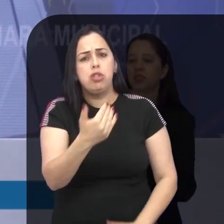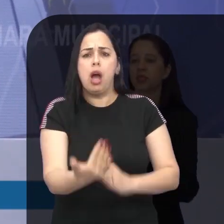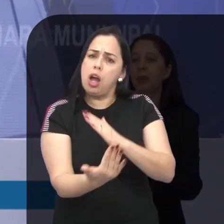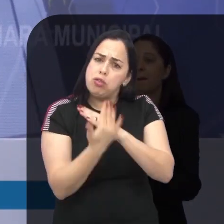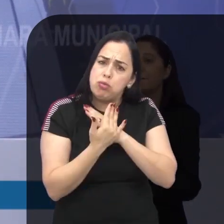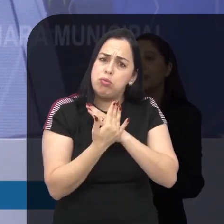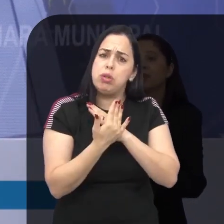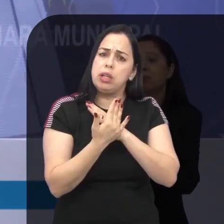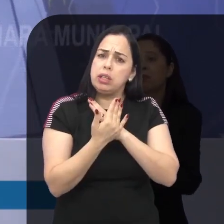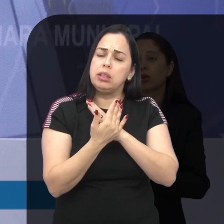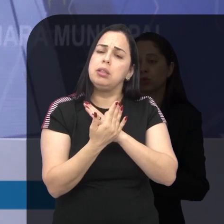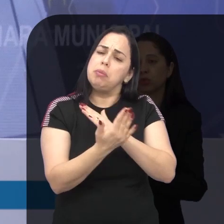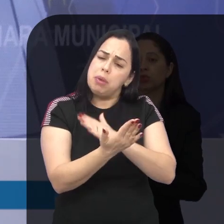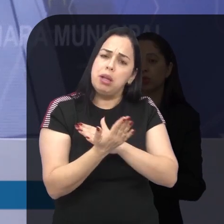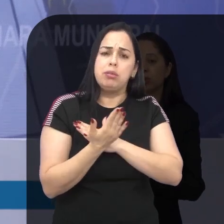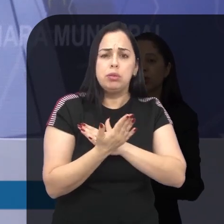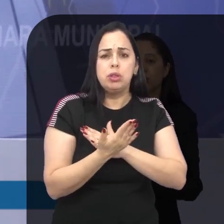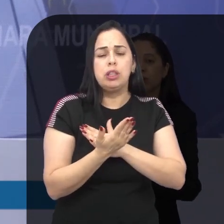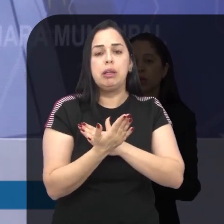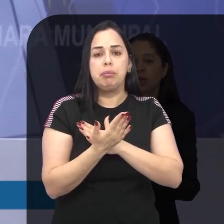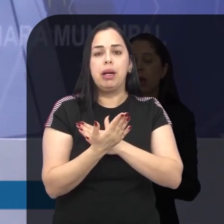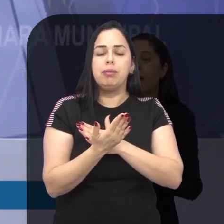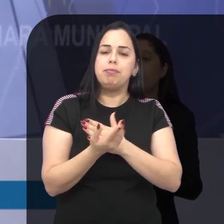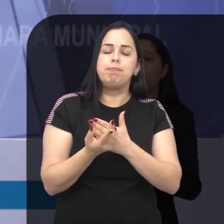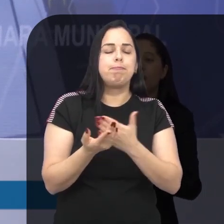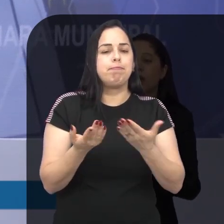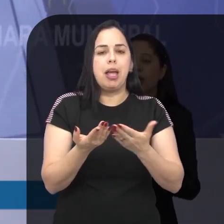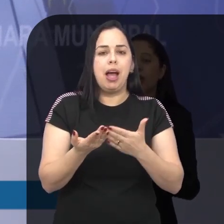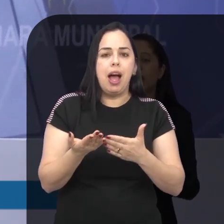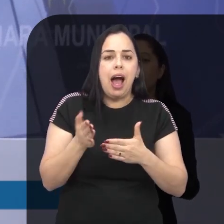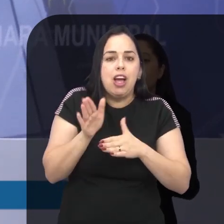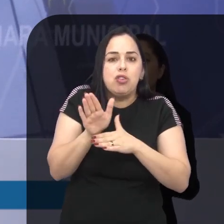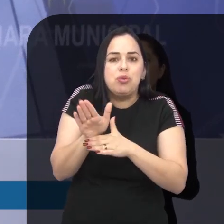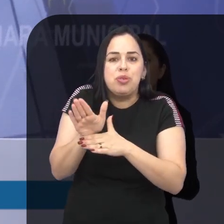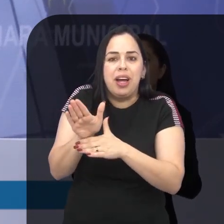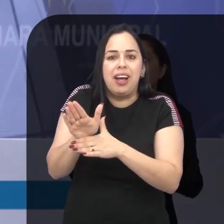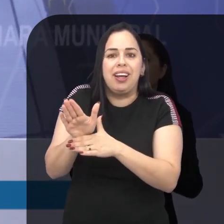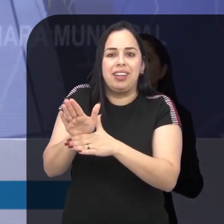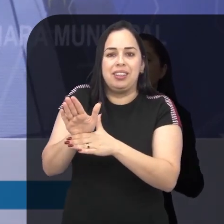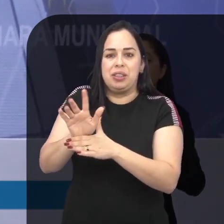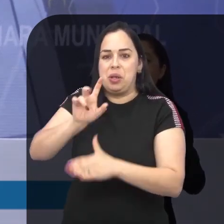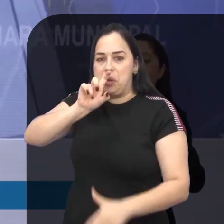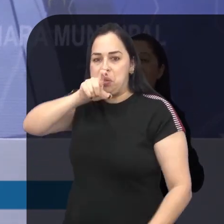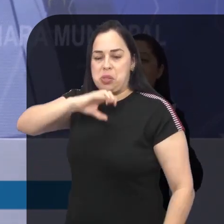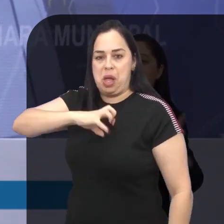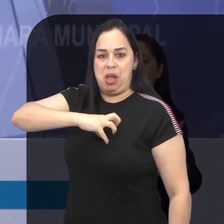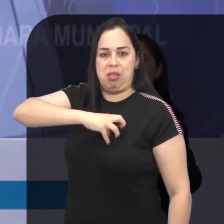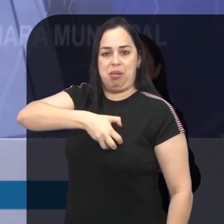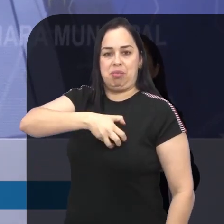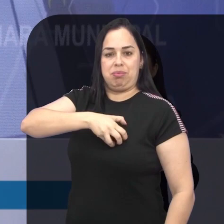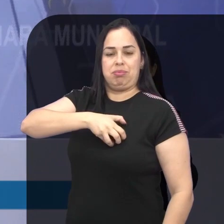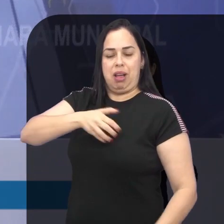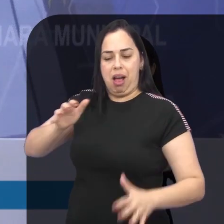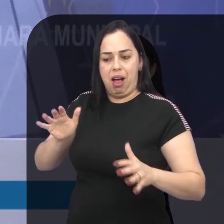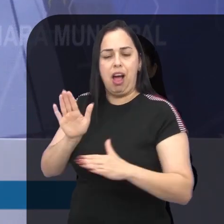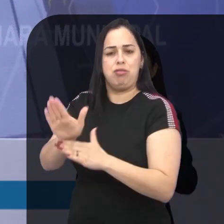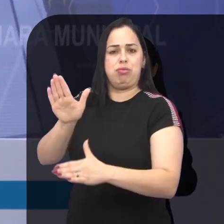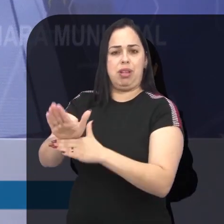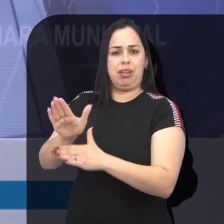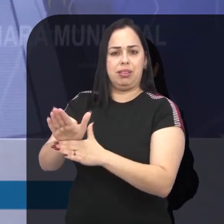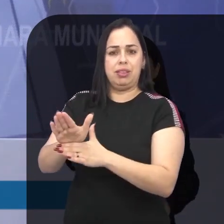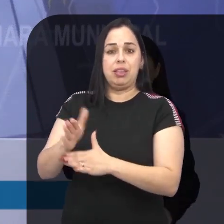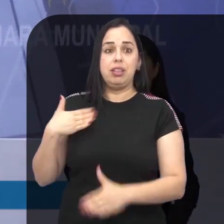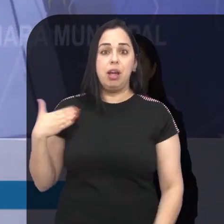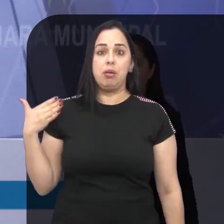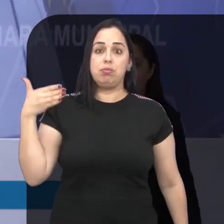para ele, para a gente poder ajudar o nosso glorioso e querido São José Esporte Clube.